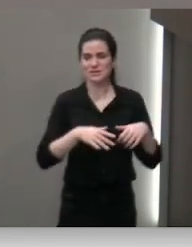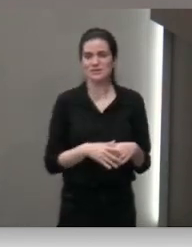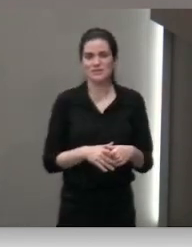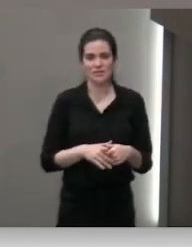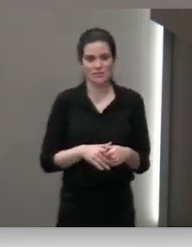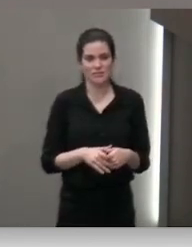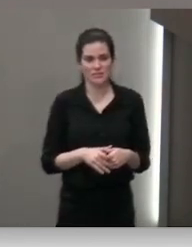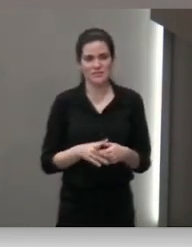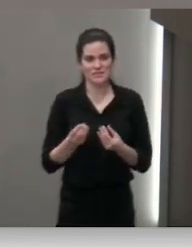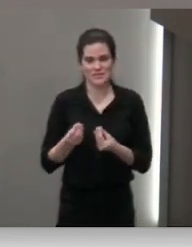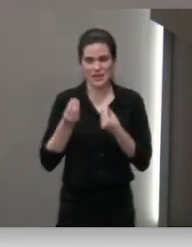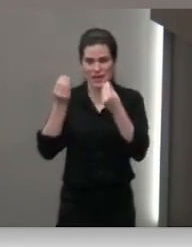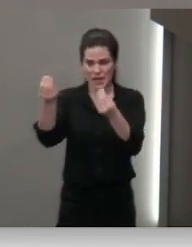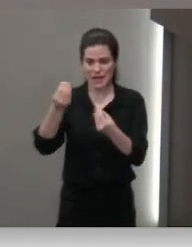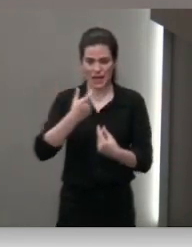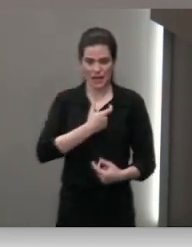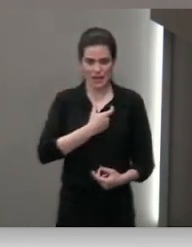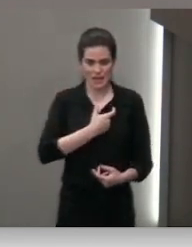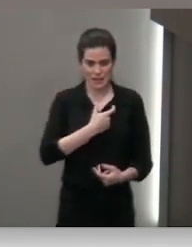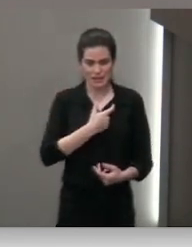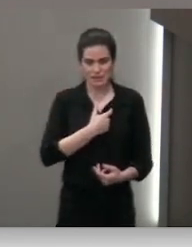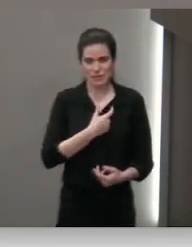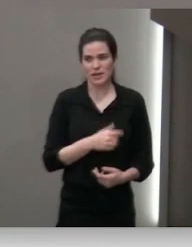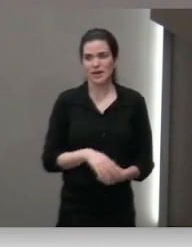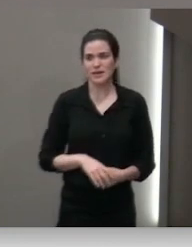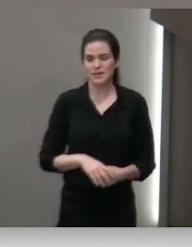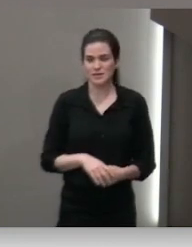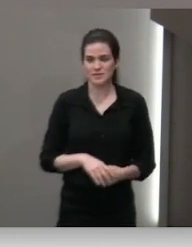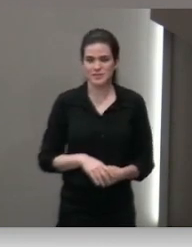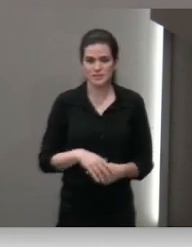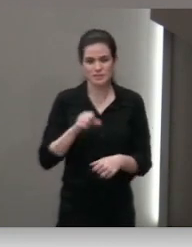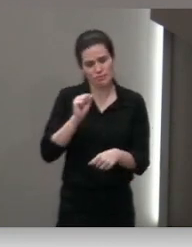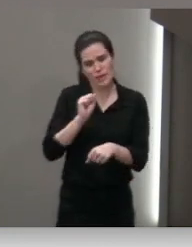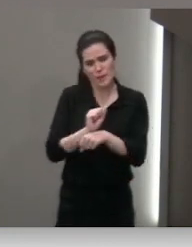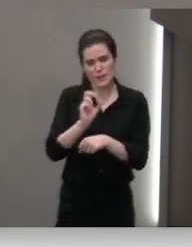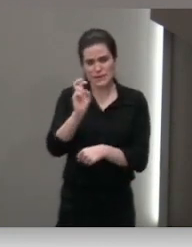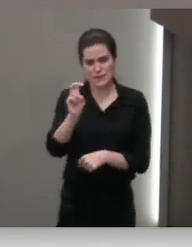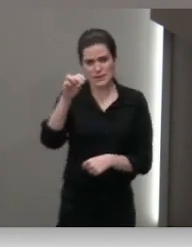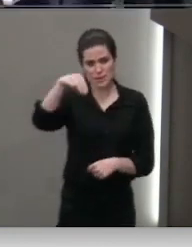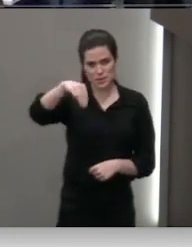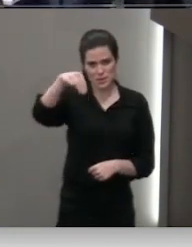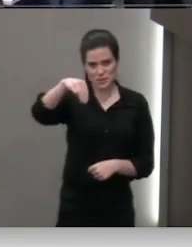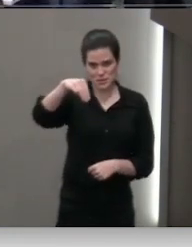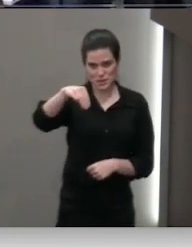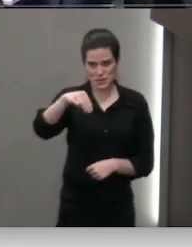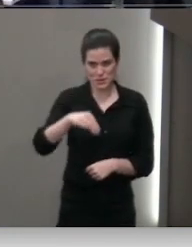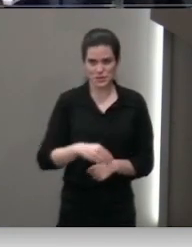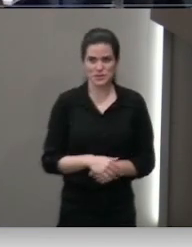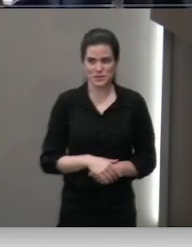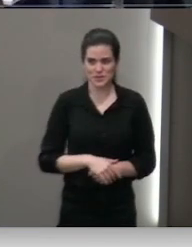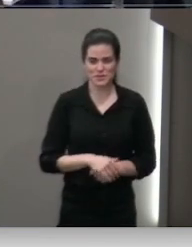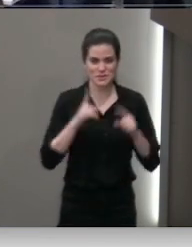medalha. E suspendemos, então, a sessão por 5 minutos.